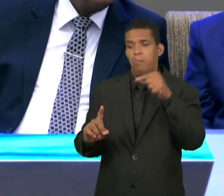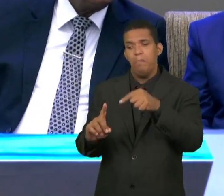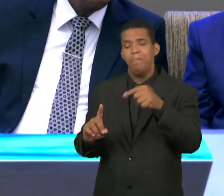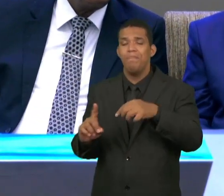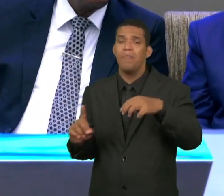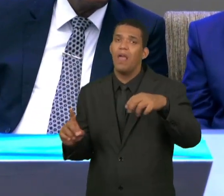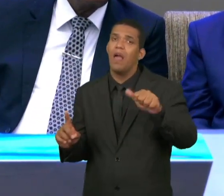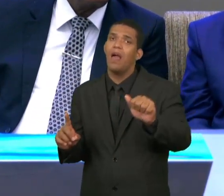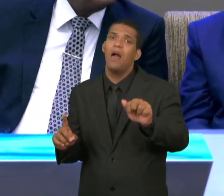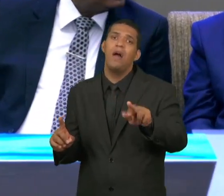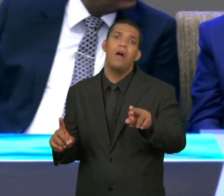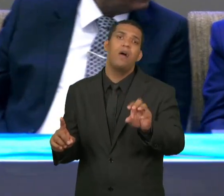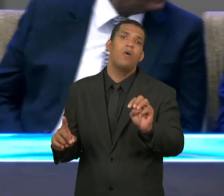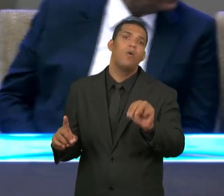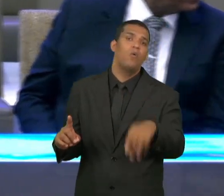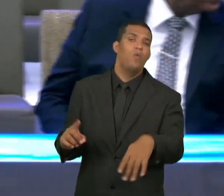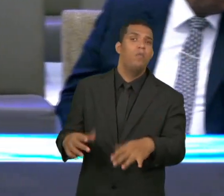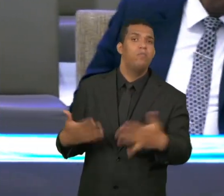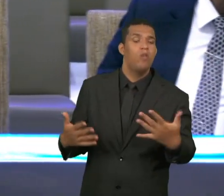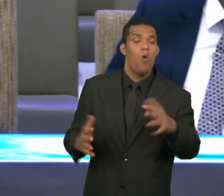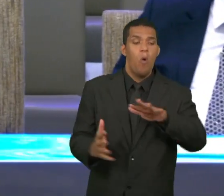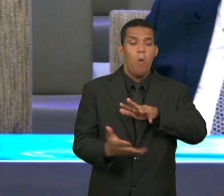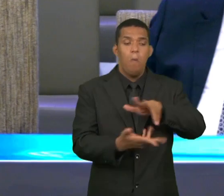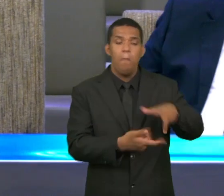O mundo o conheceu como Elvis,